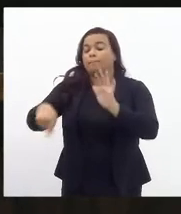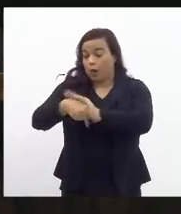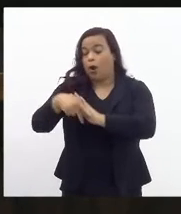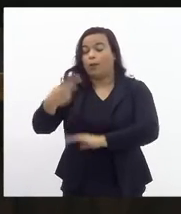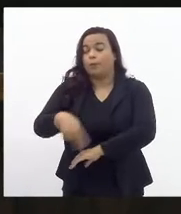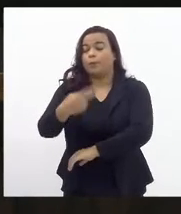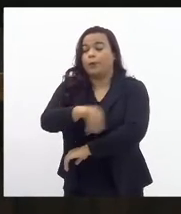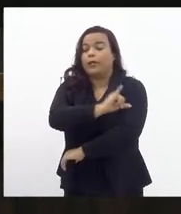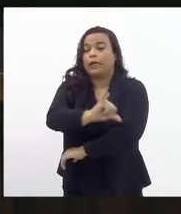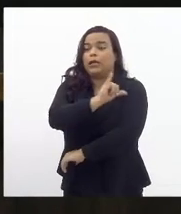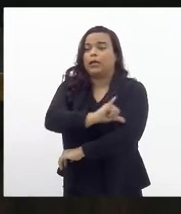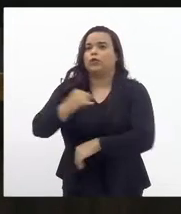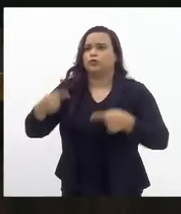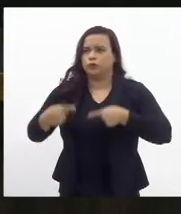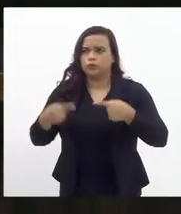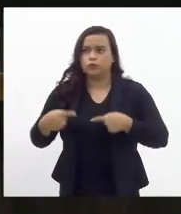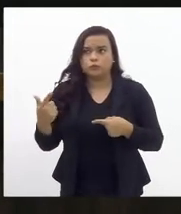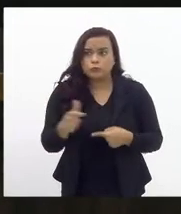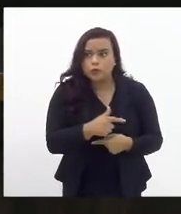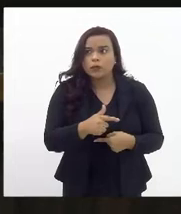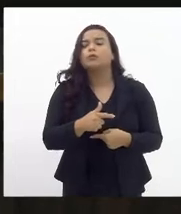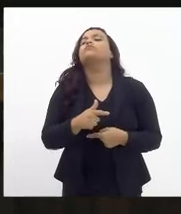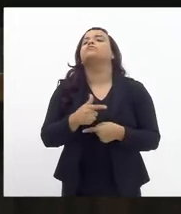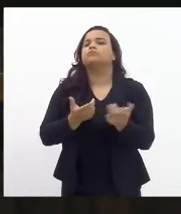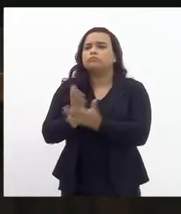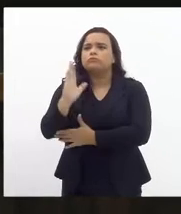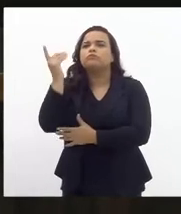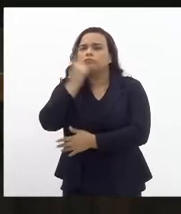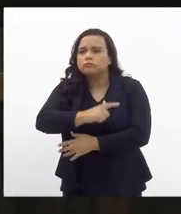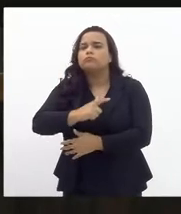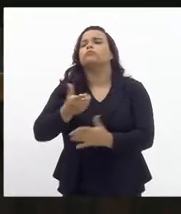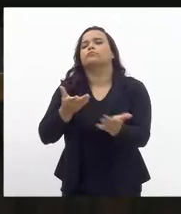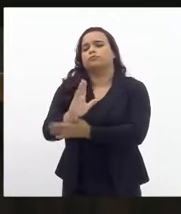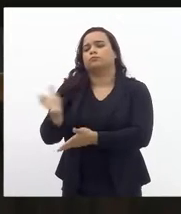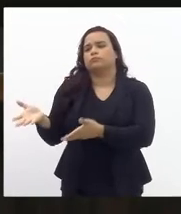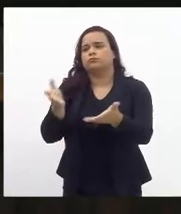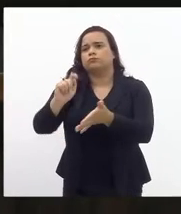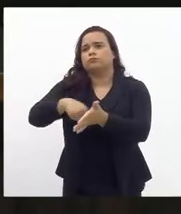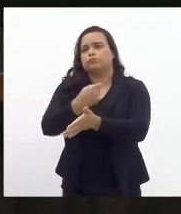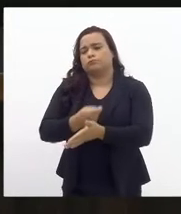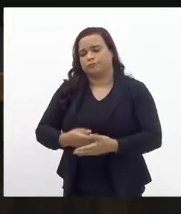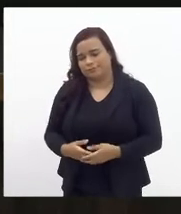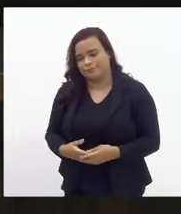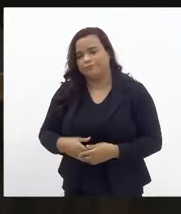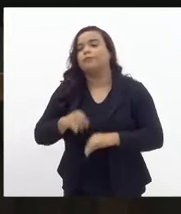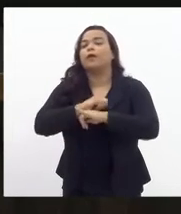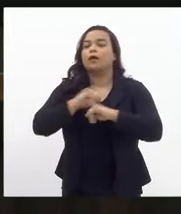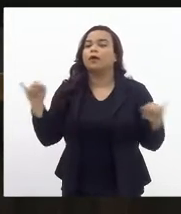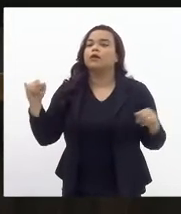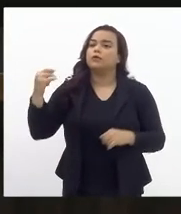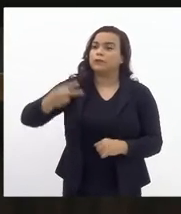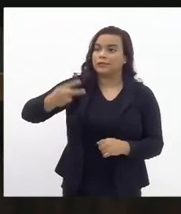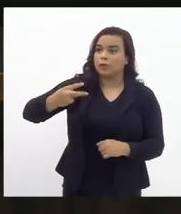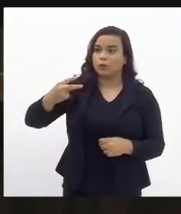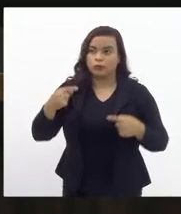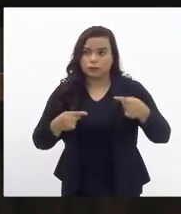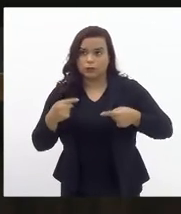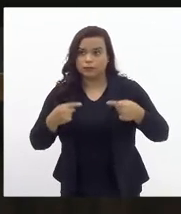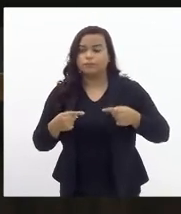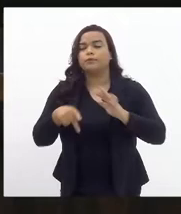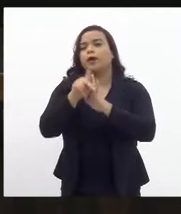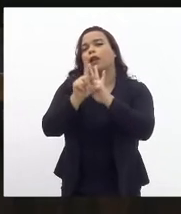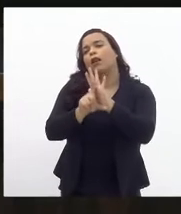e votação. Os senhores que aprovam, mandem-se como estão. Aprovado, vai autógrafo. Anuncio, em segunda discussão, o projeto de lei